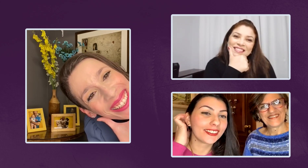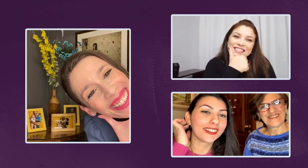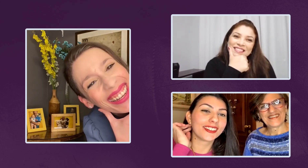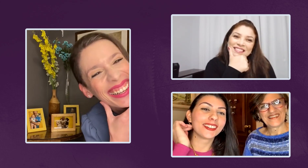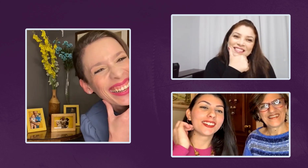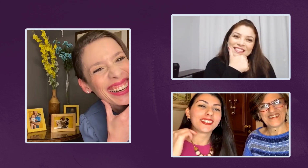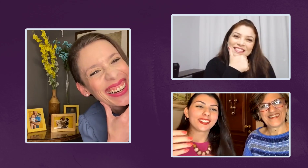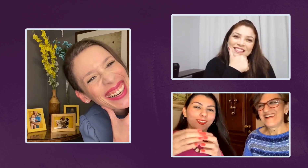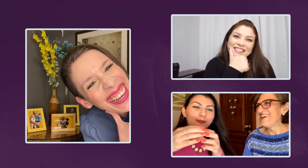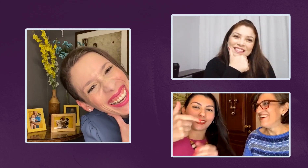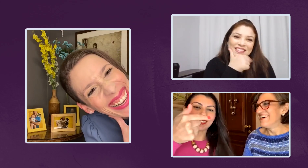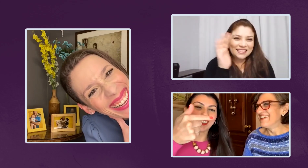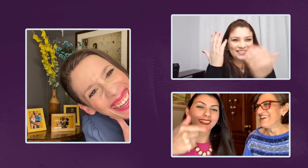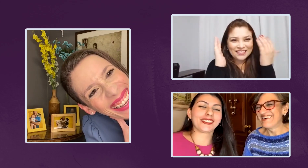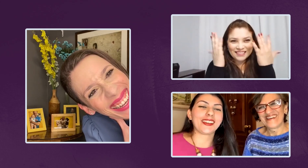Potetti.